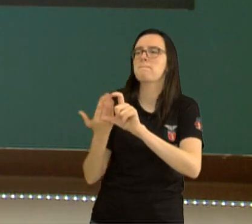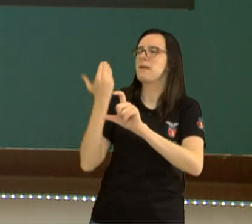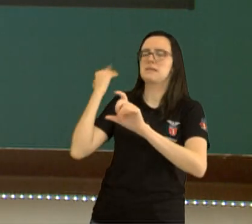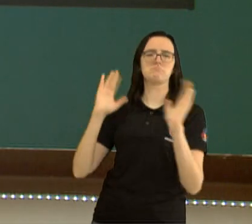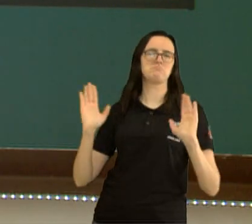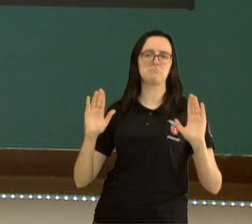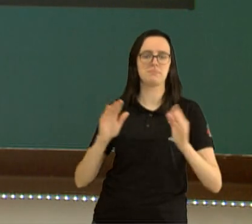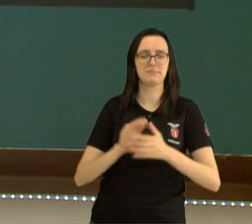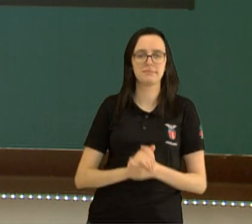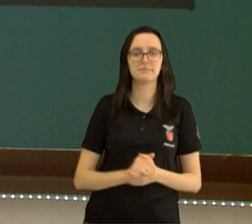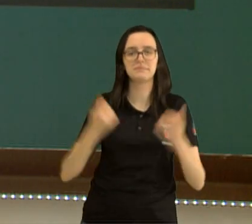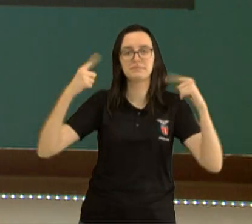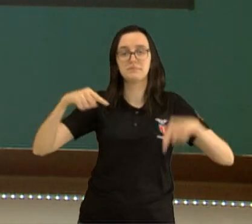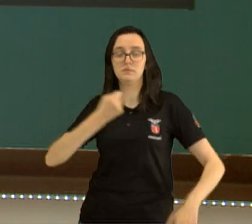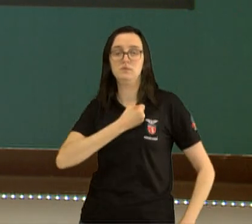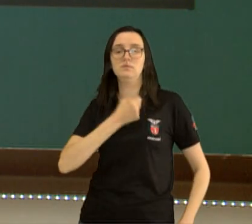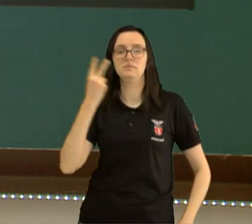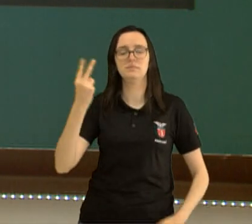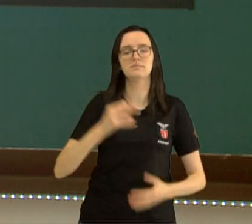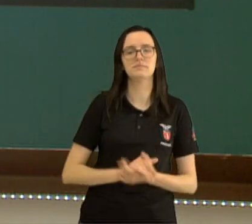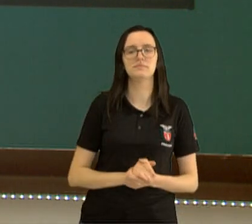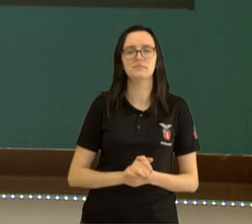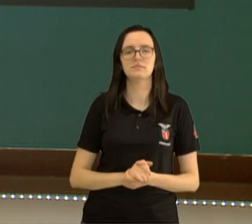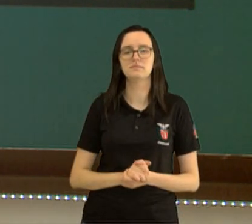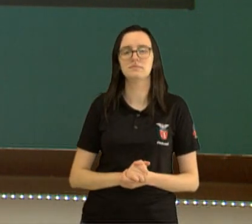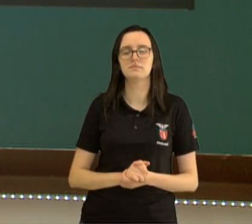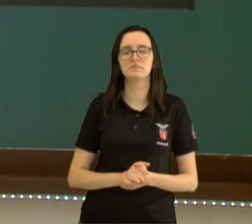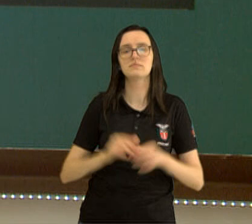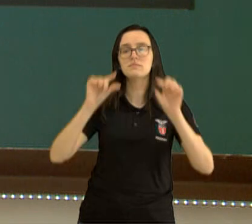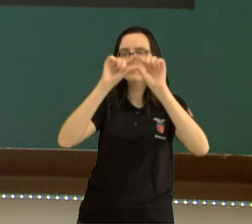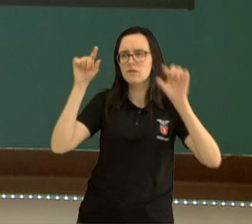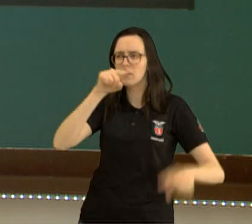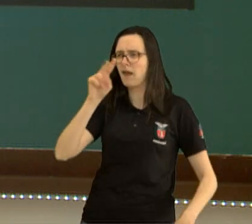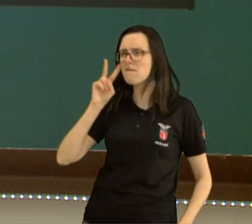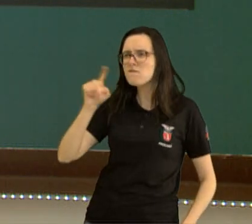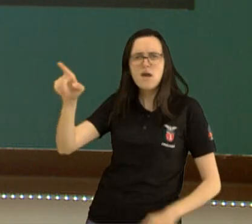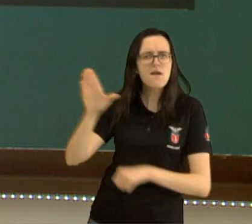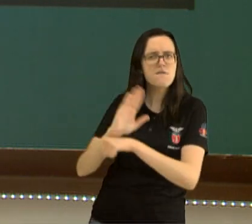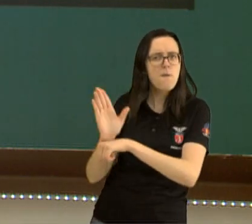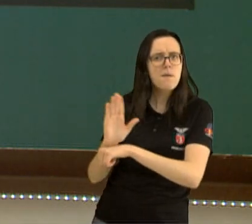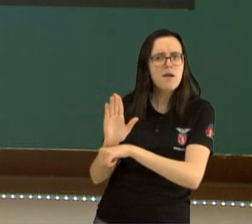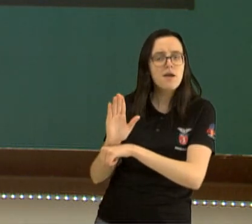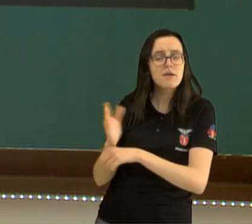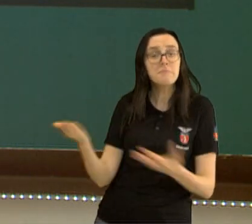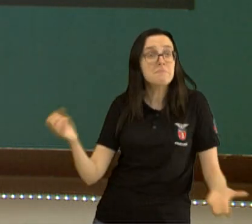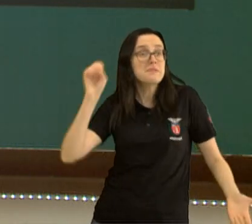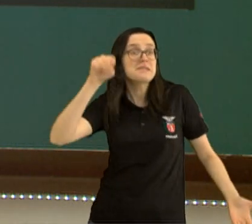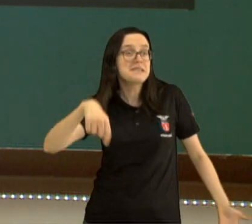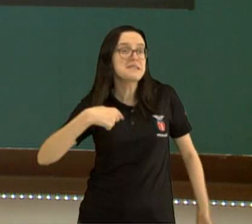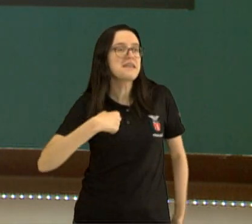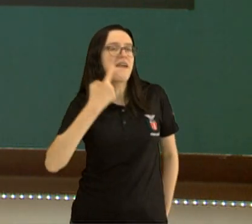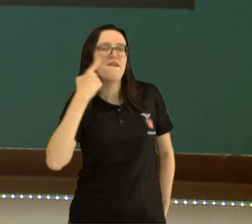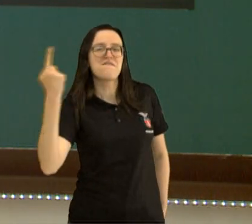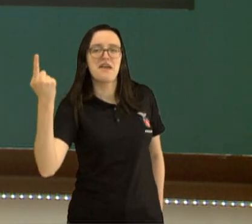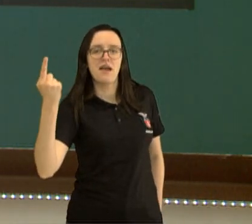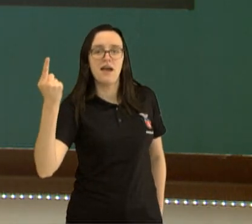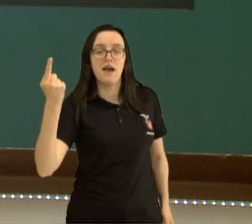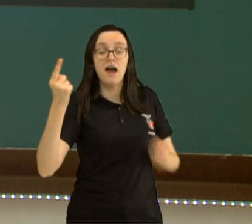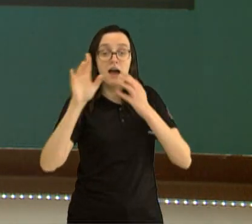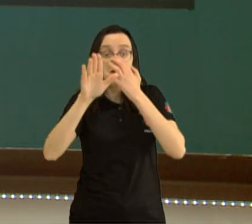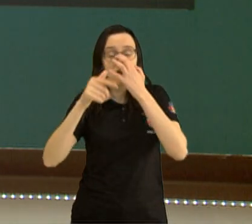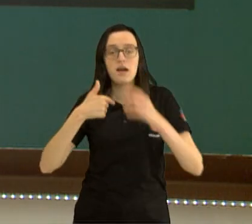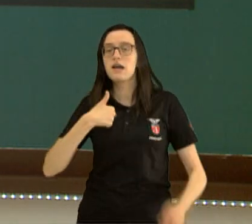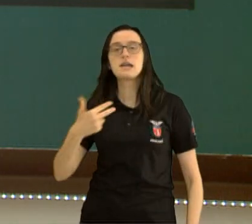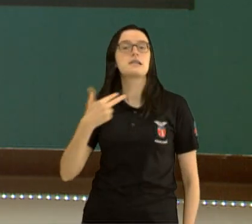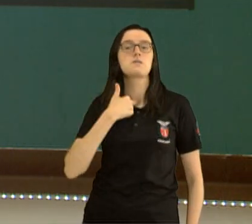passado. Número 2. Did you see that movie? Você viu aquele filme? Yes, I saw it. Aqui não